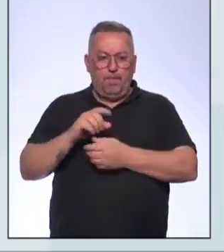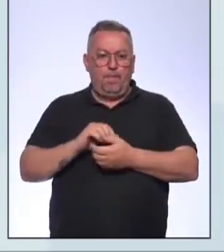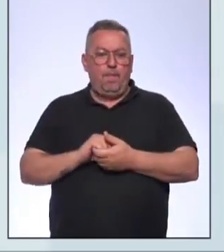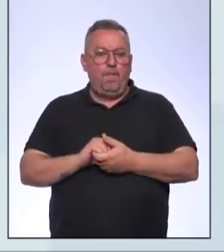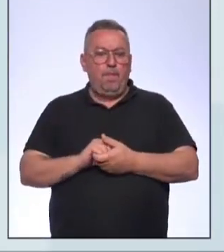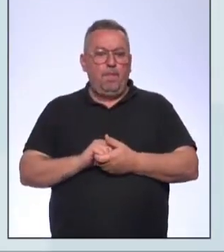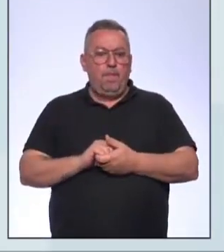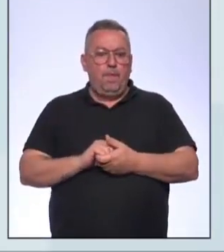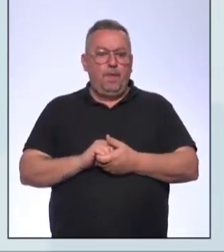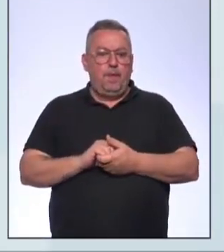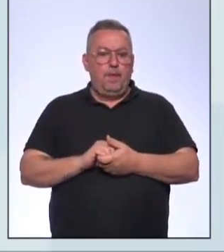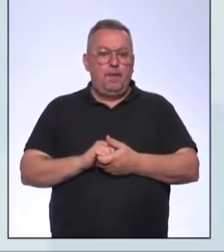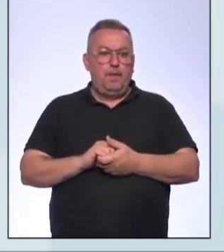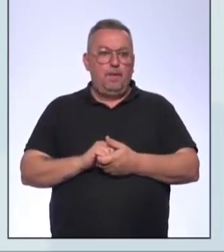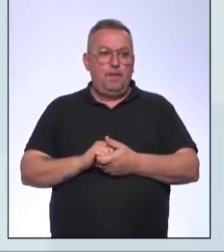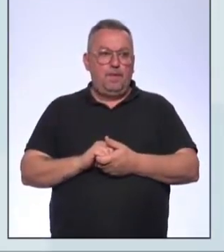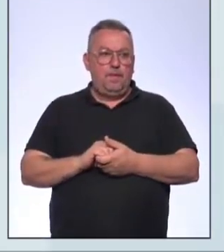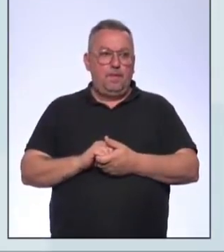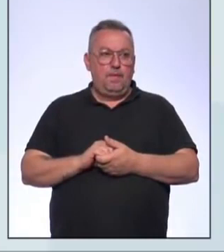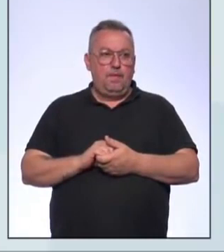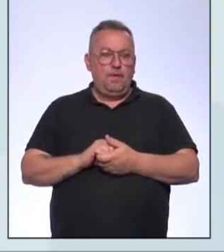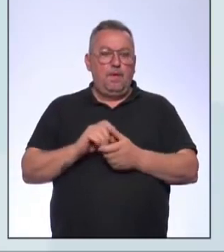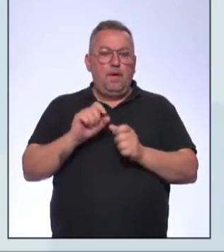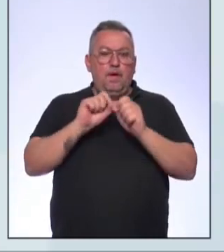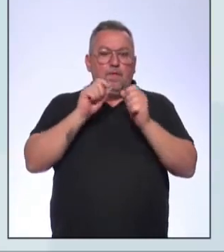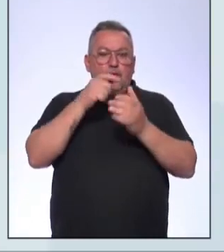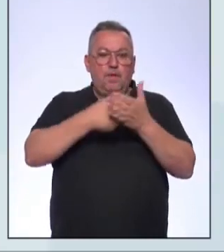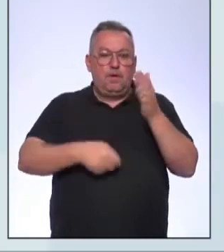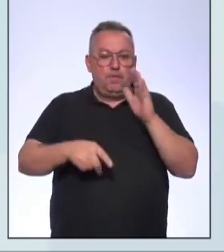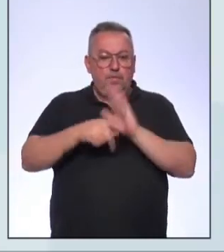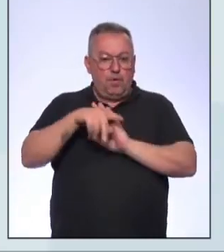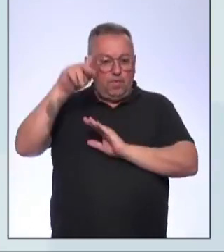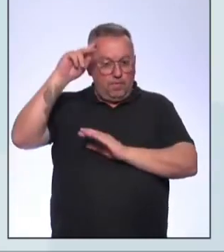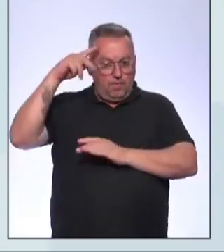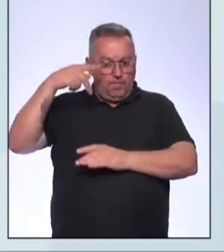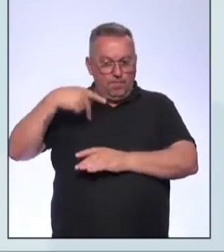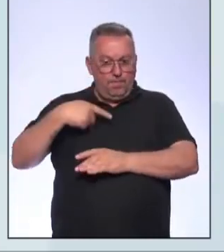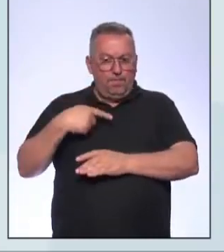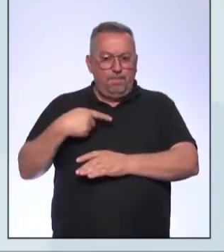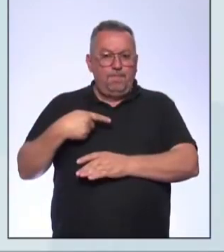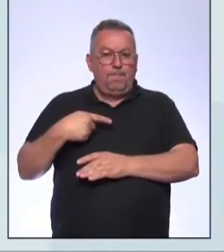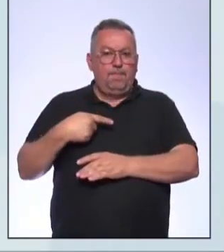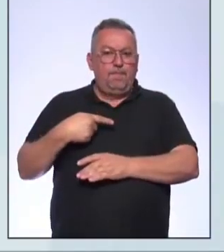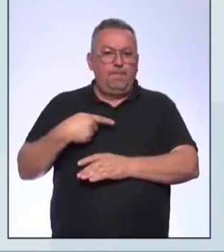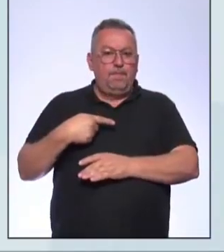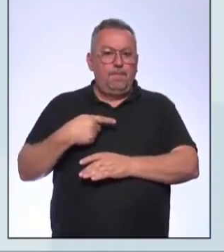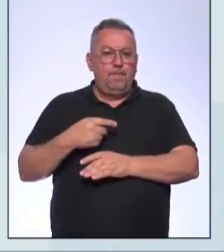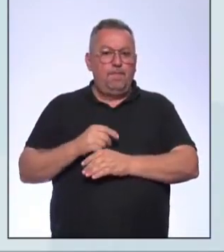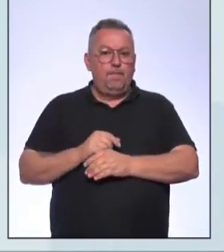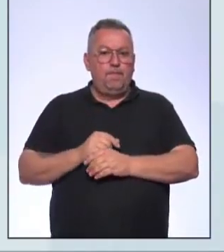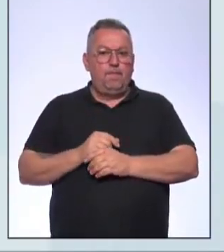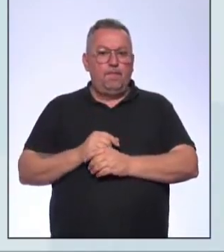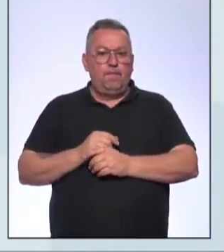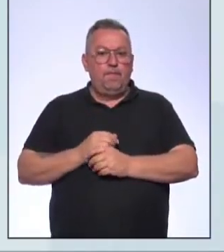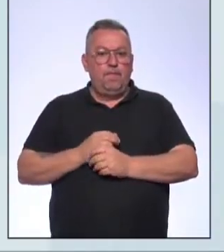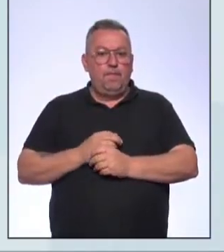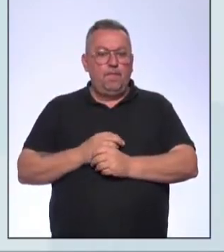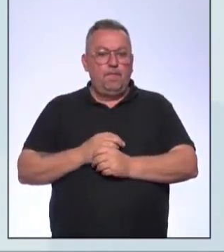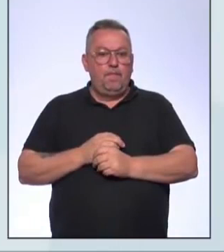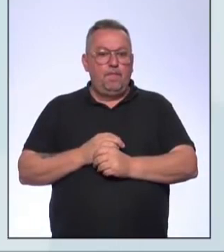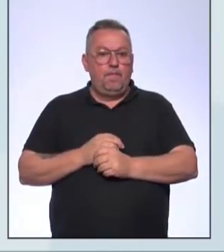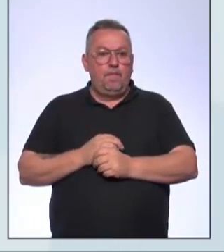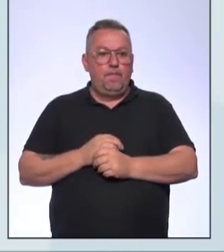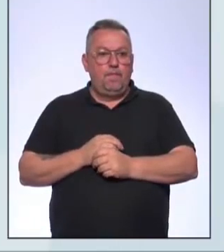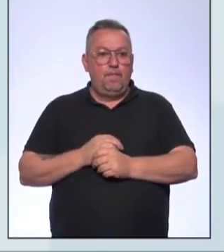a composition describing yourself. Escreva uma redação falando de vocês. E aí tá lá. What kind of things do you like? Professor